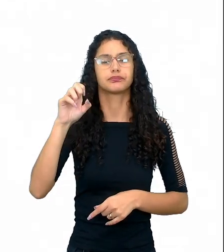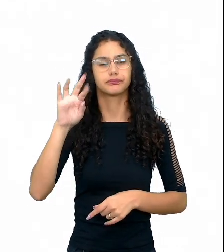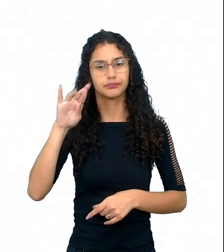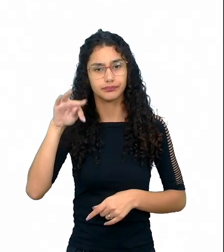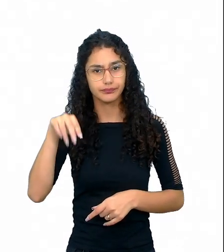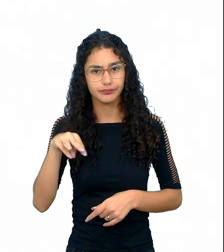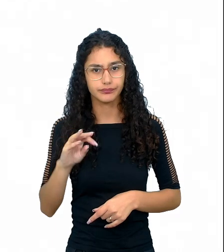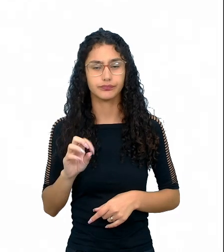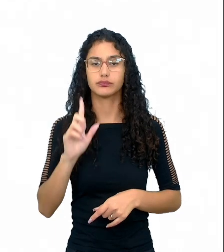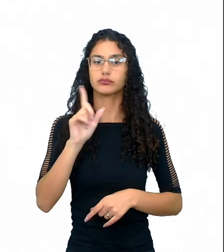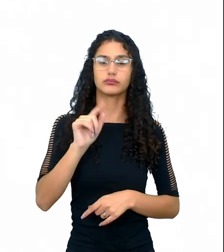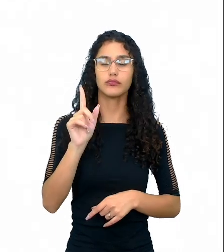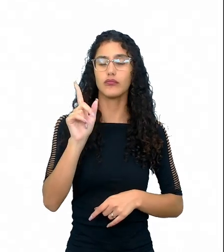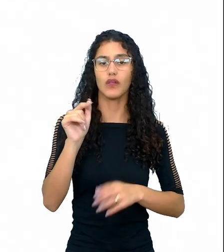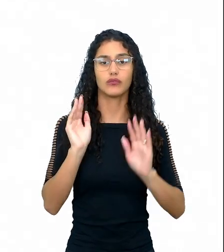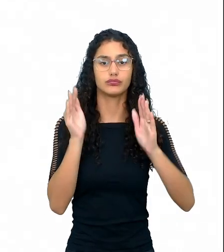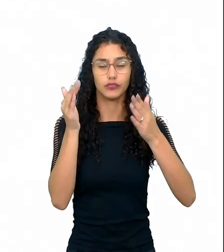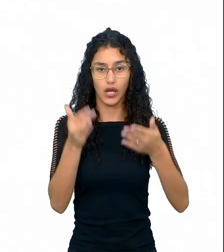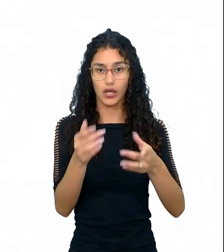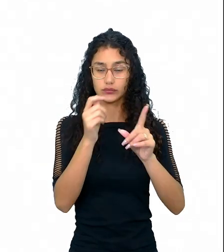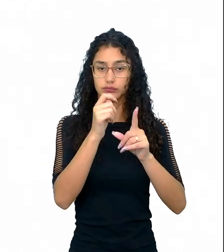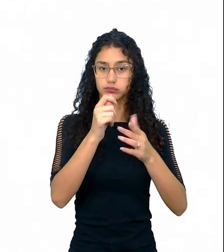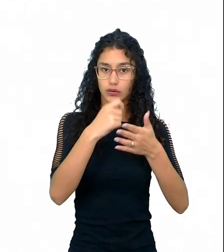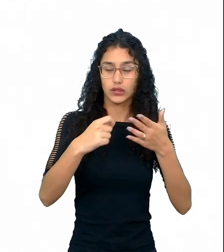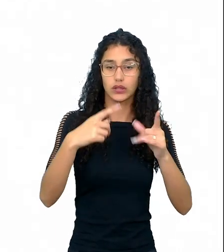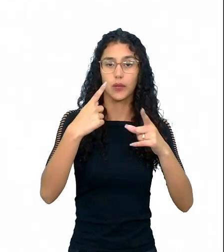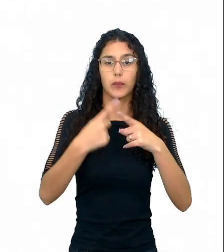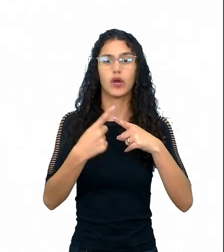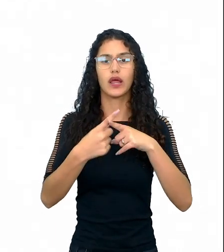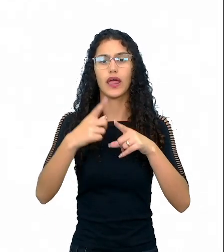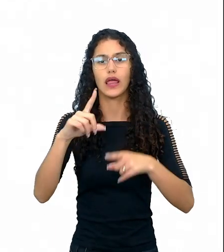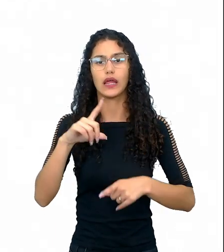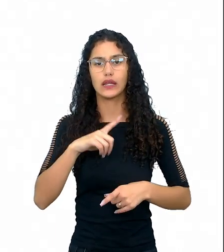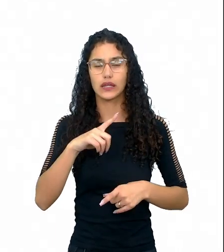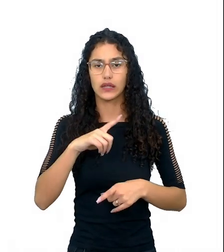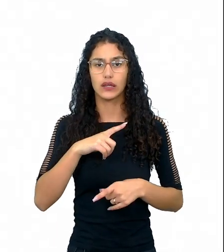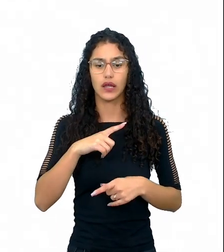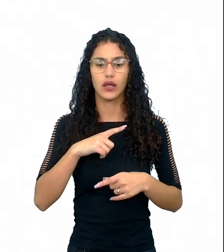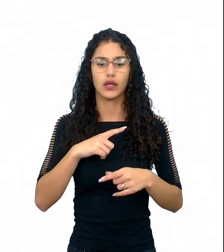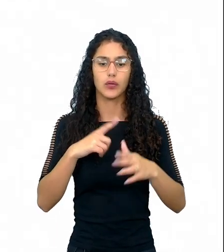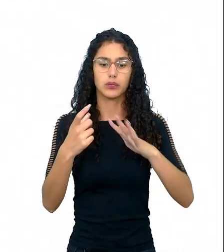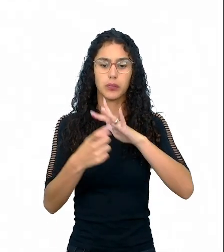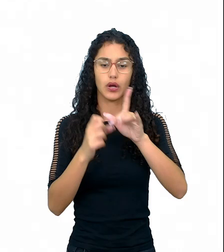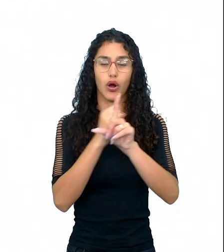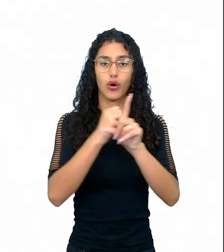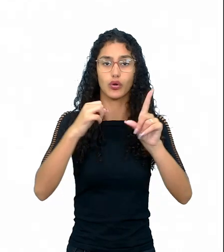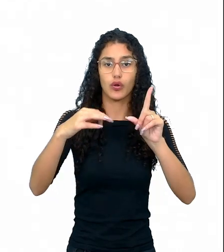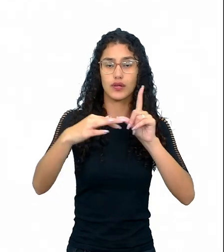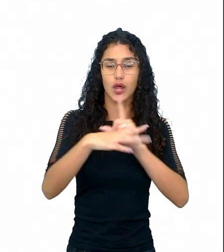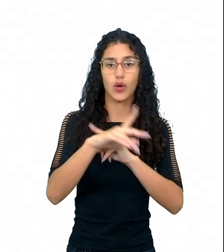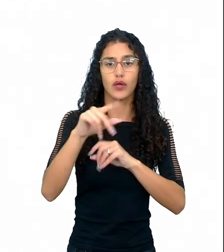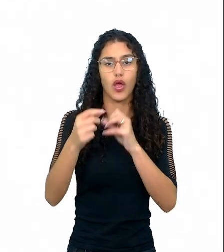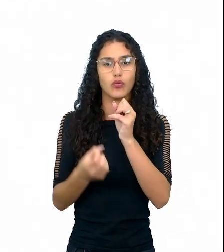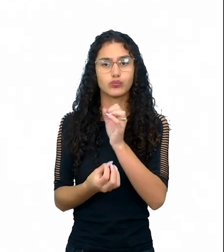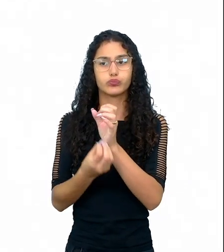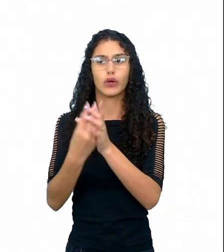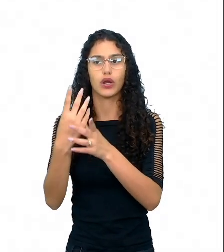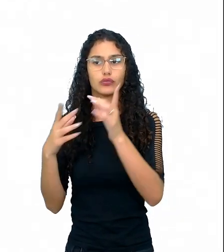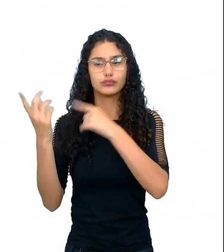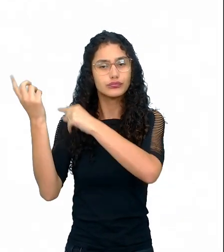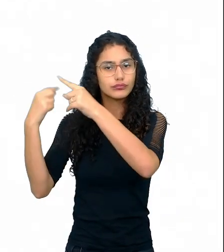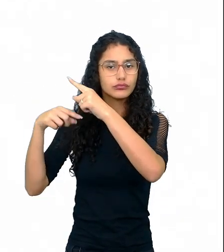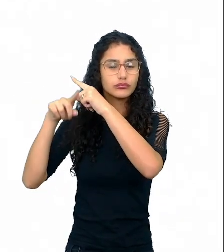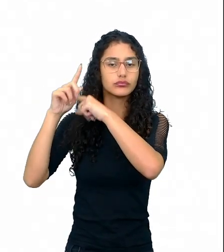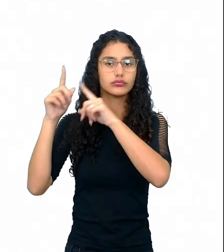é equivalente a essa aquisição da escrita, porque existem, né, esses letramentos sociais que vão surgindo e se